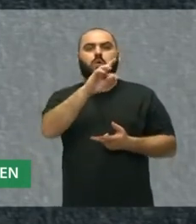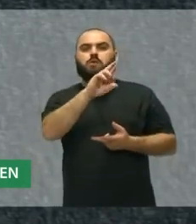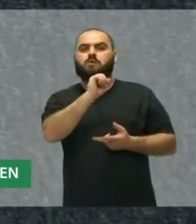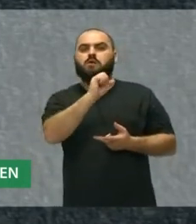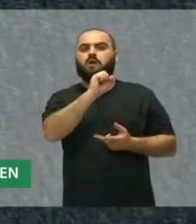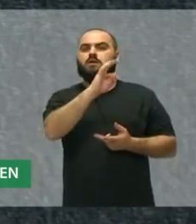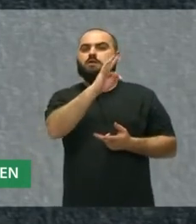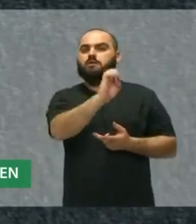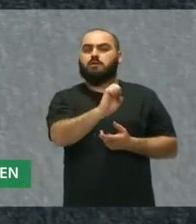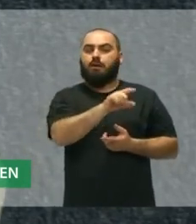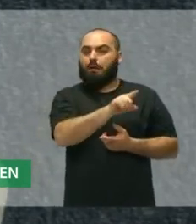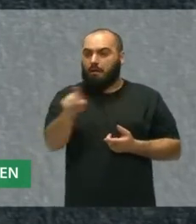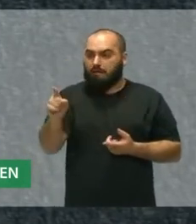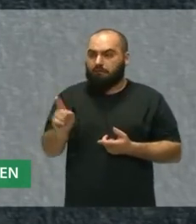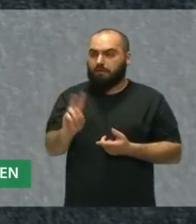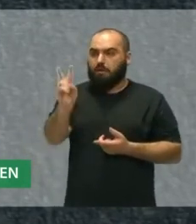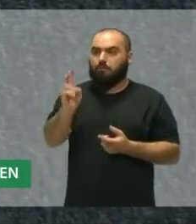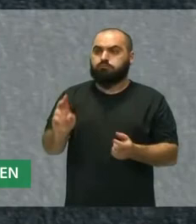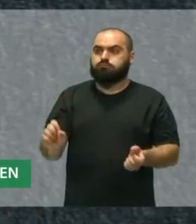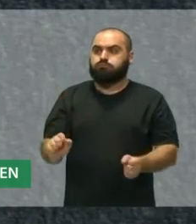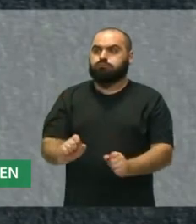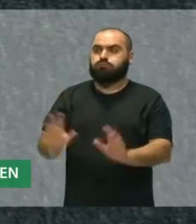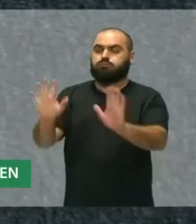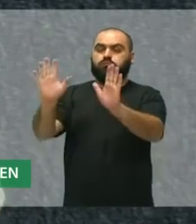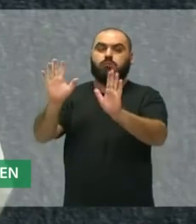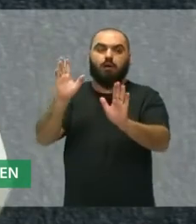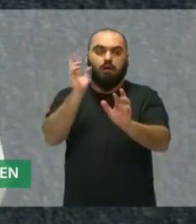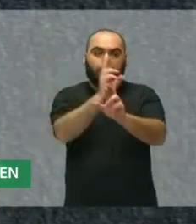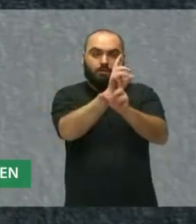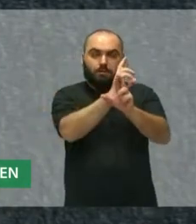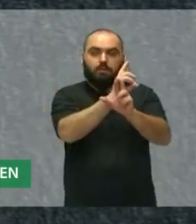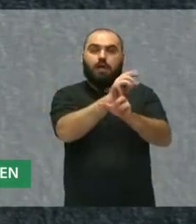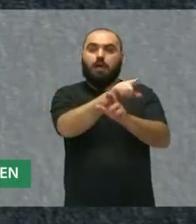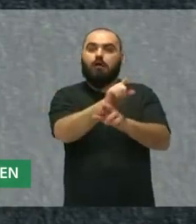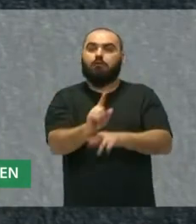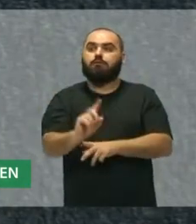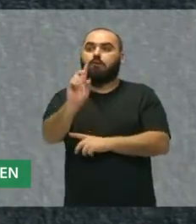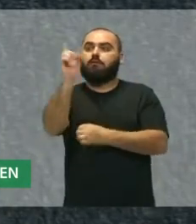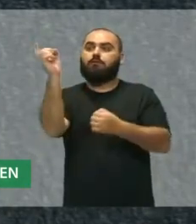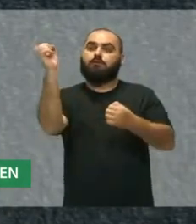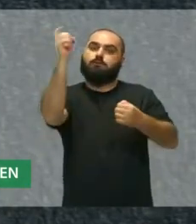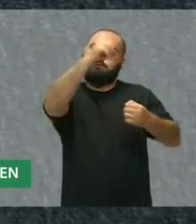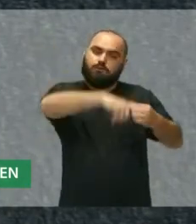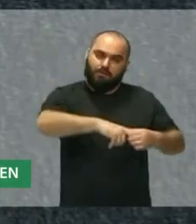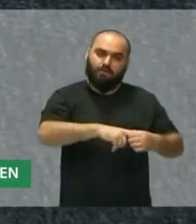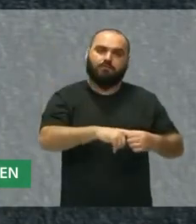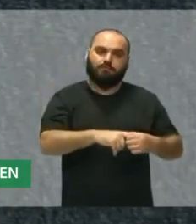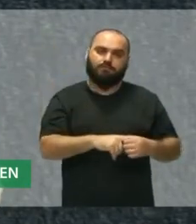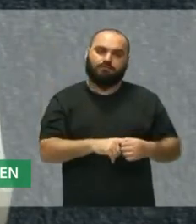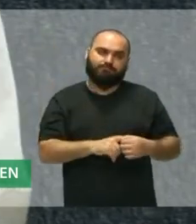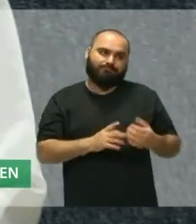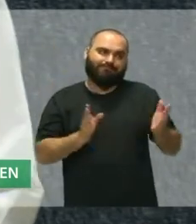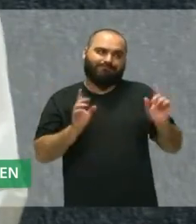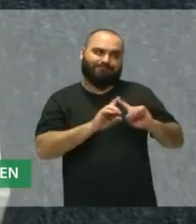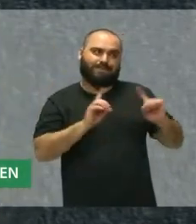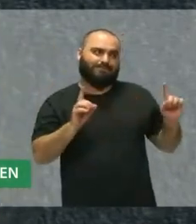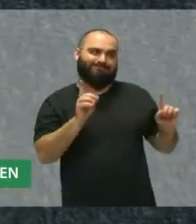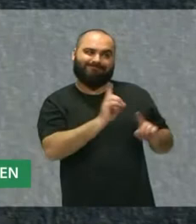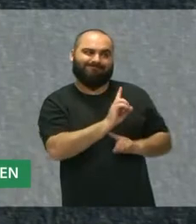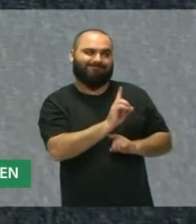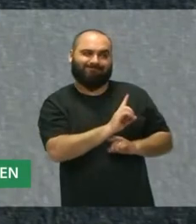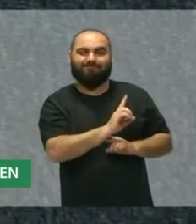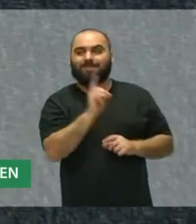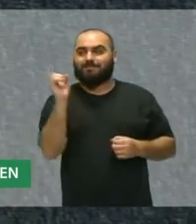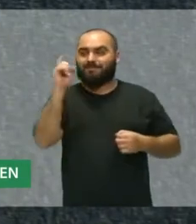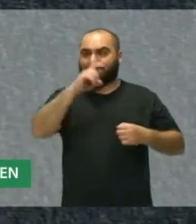valor aumentou e nós tínhamos uma expectativa de que esse valor voltasse, né? Uma expectativa ilusória de que ele voltasse